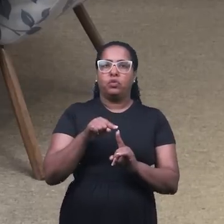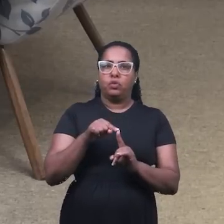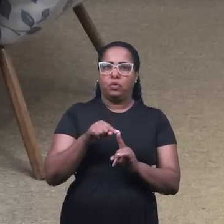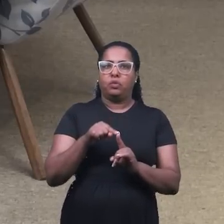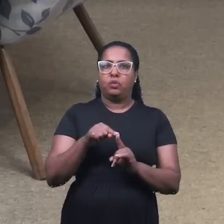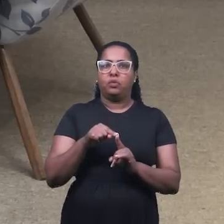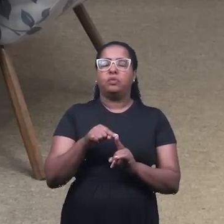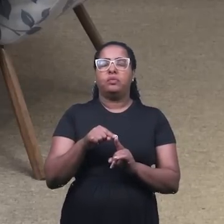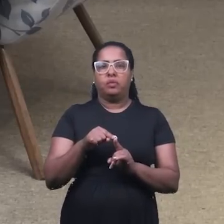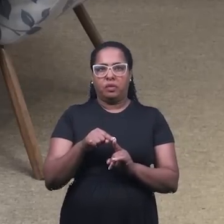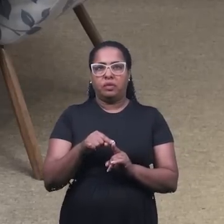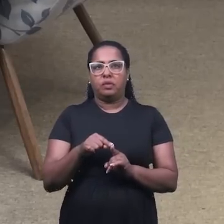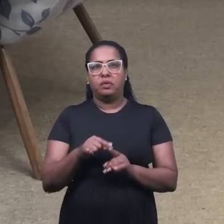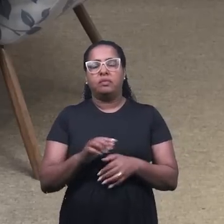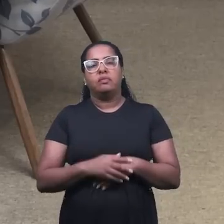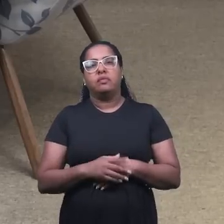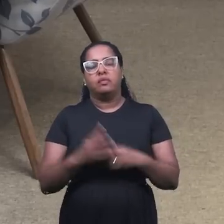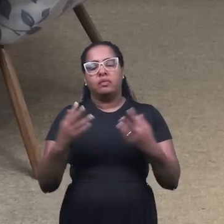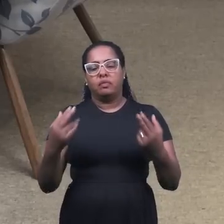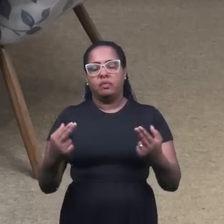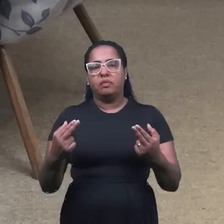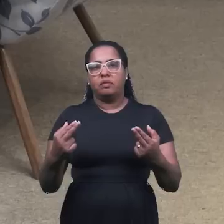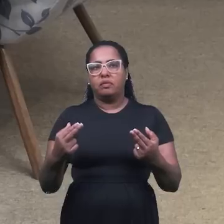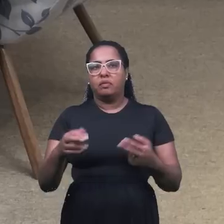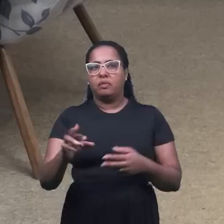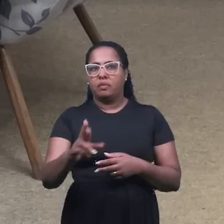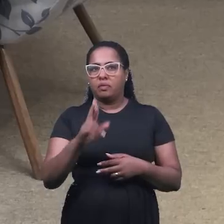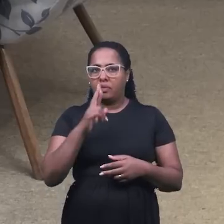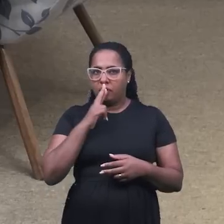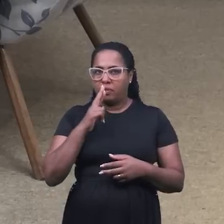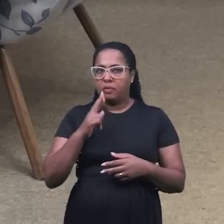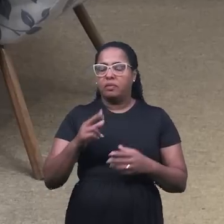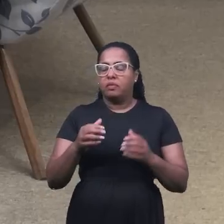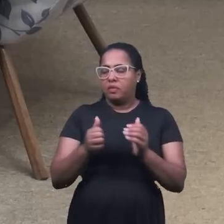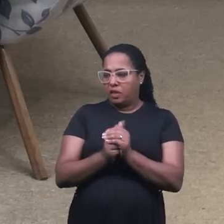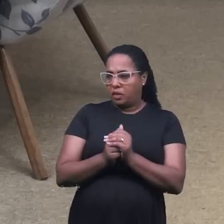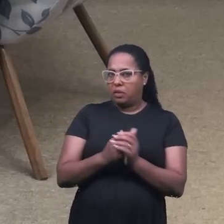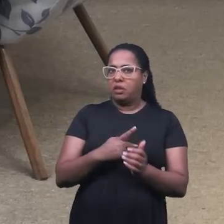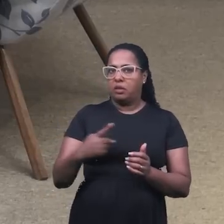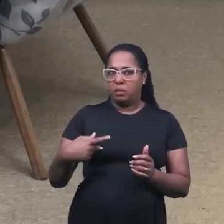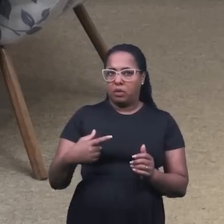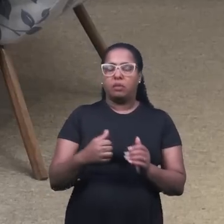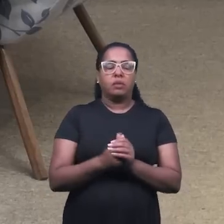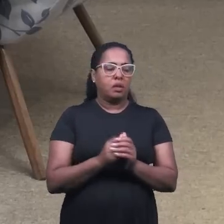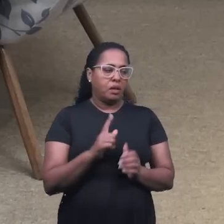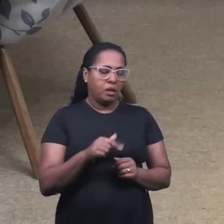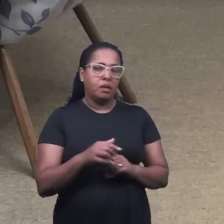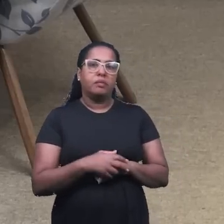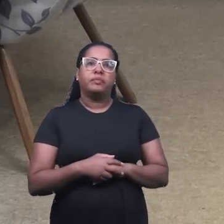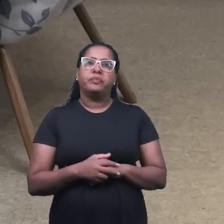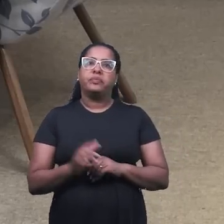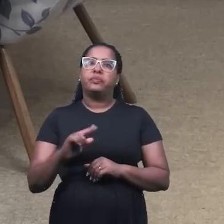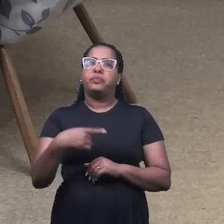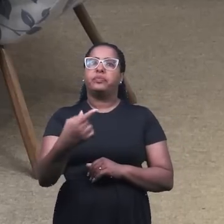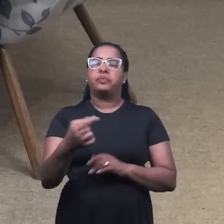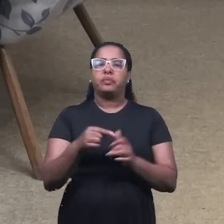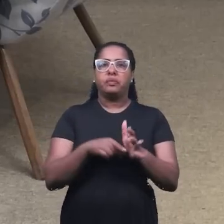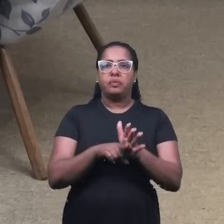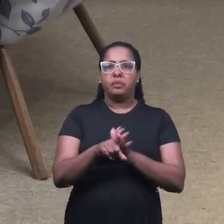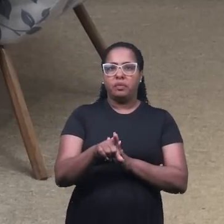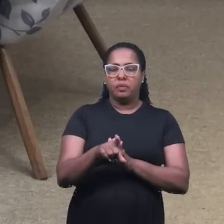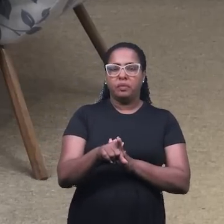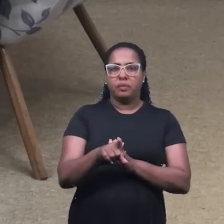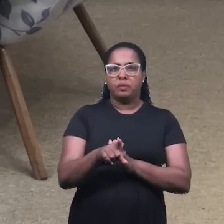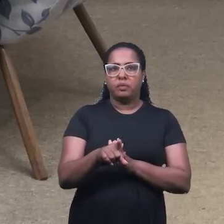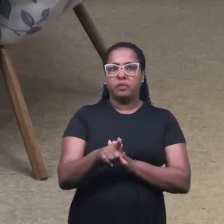são concisas, conforme a resposta do nosso companheiro Alexandre. Amém, pastor Márcio? Amém. É isso mesmo? Isso mesmo. Vamos para a próxima pergunta,